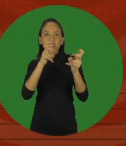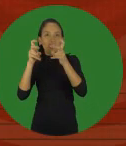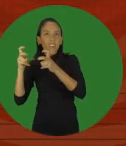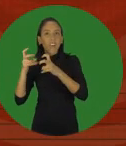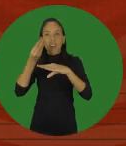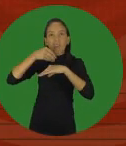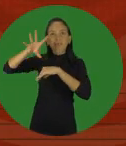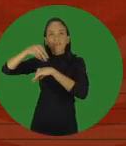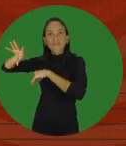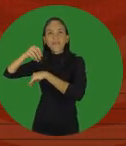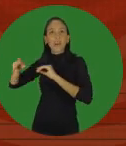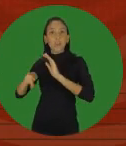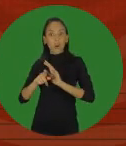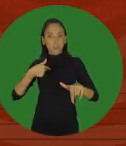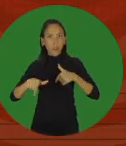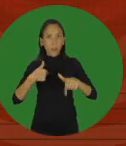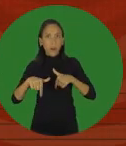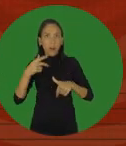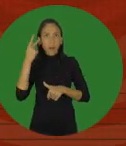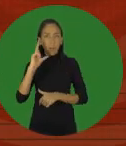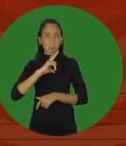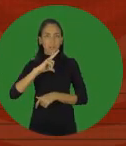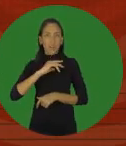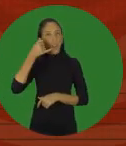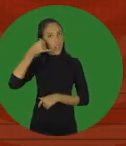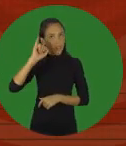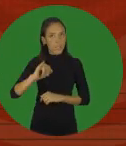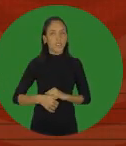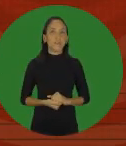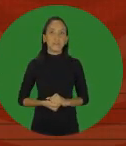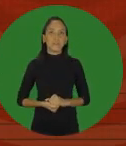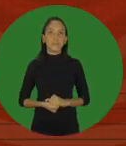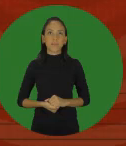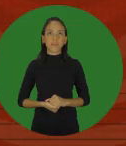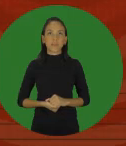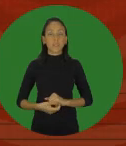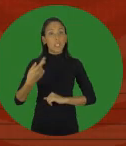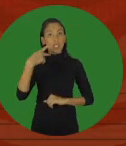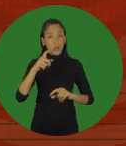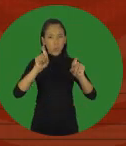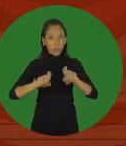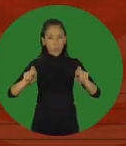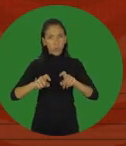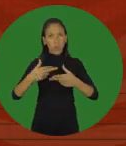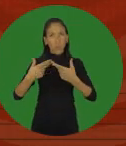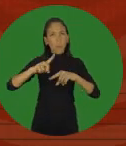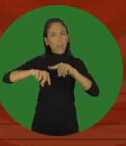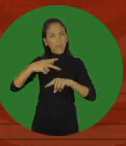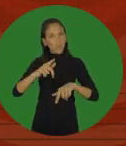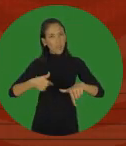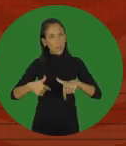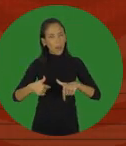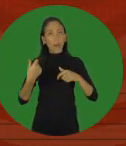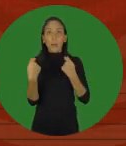compartilhar informações de trabalho para ambientes pessoais. Com relação ao seu equipamento de trabalho, utilize a